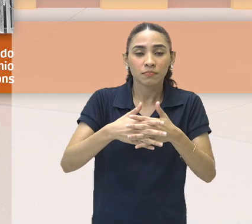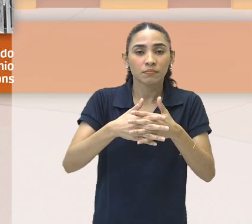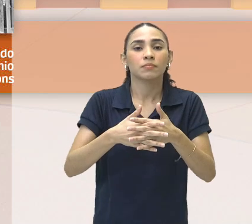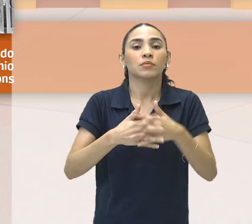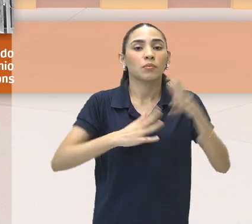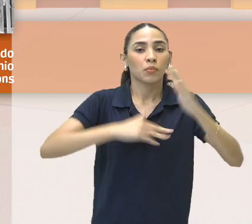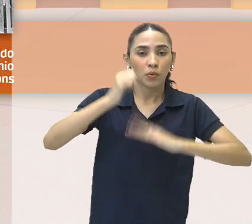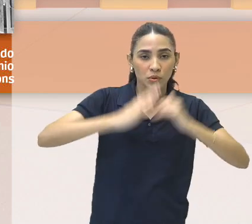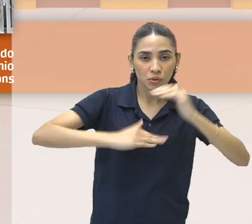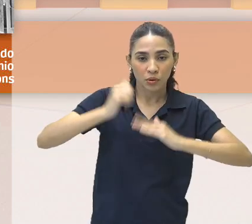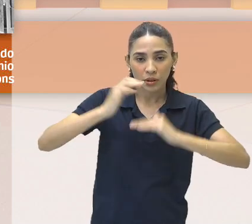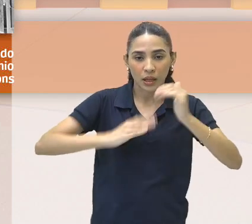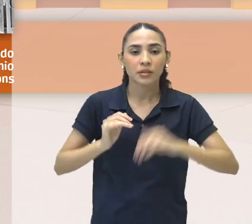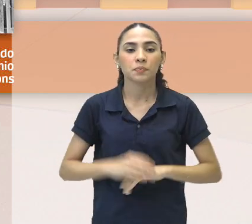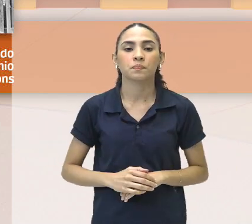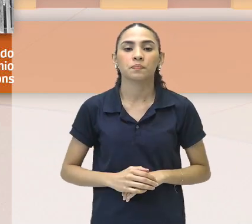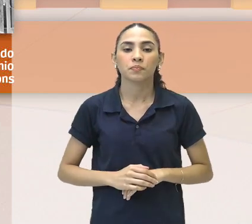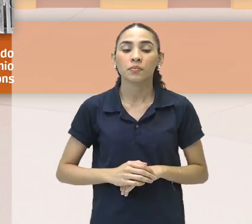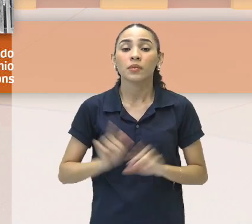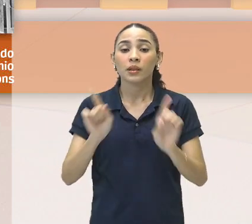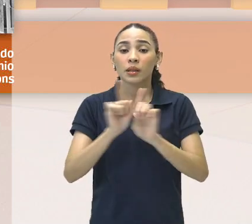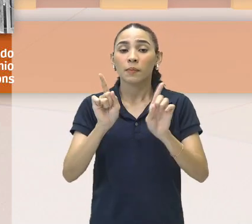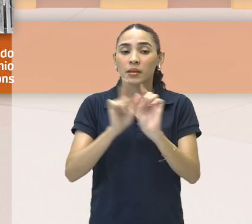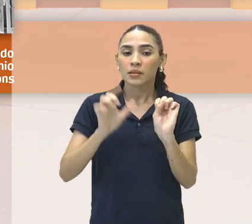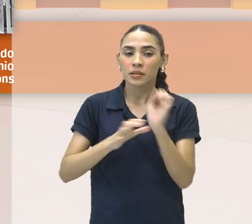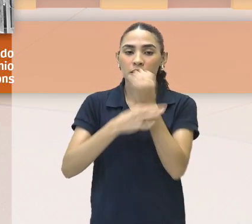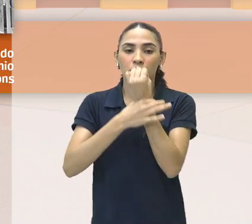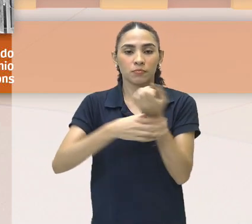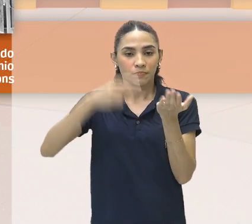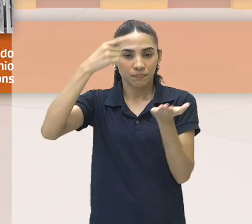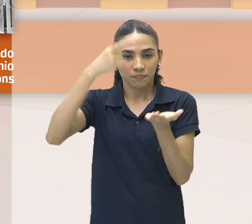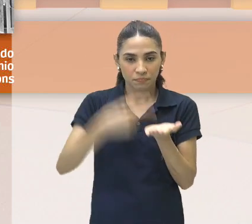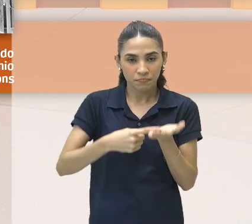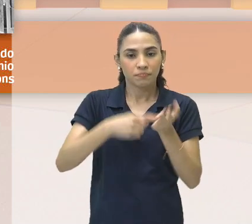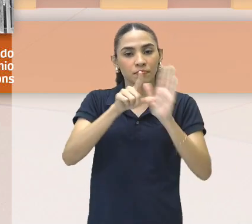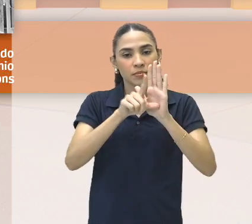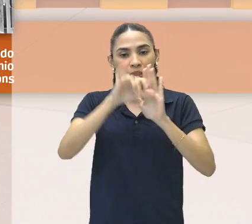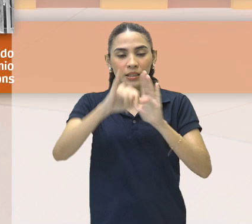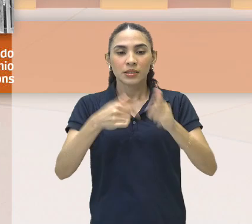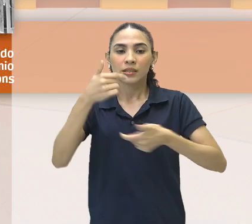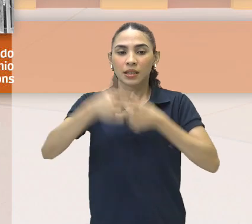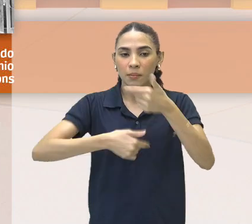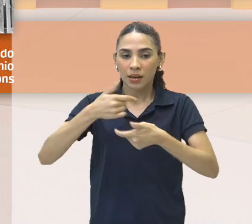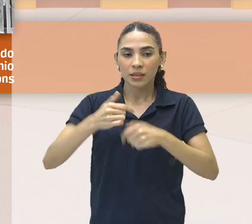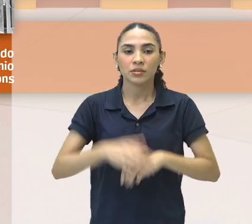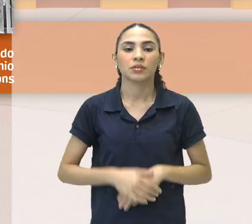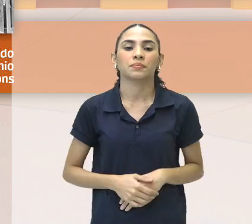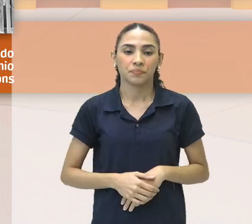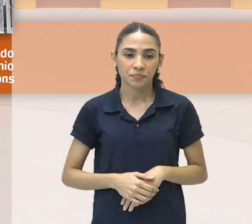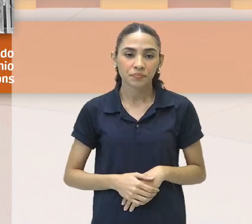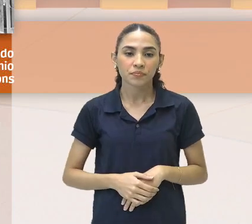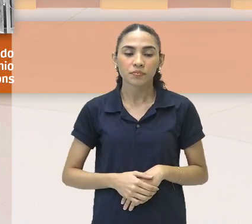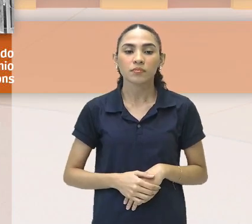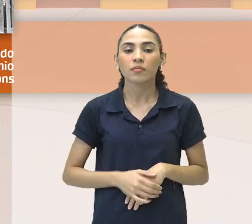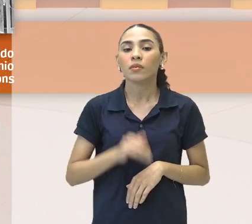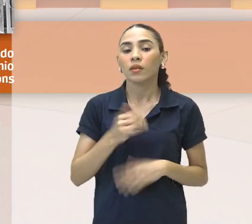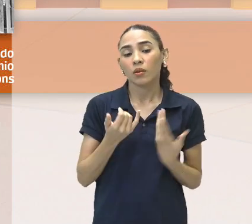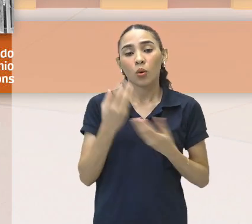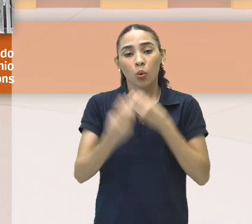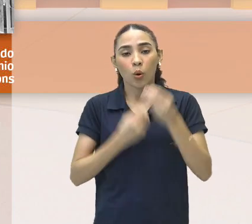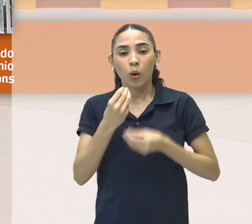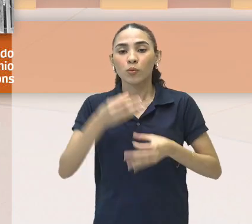e trabalhadores e assegurar o cumprimento das leis trabalhistas, operando como